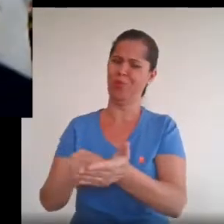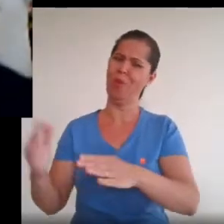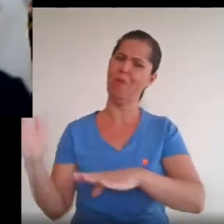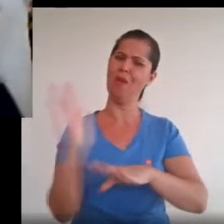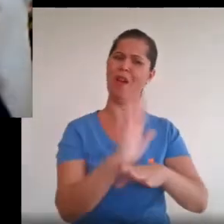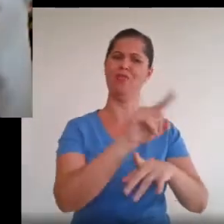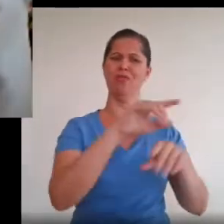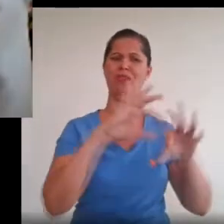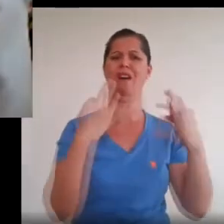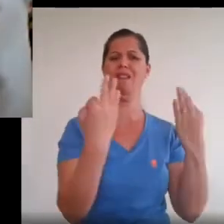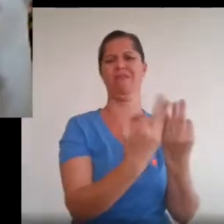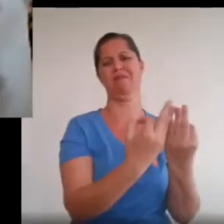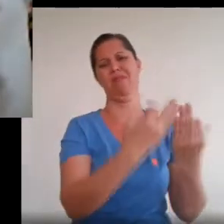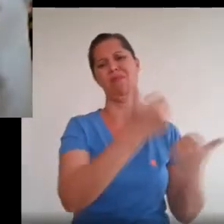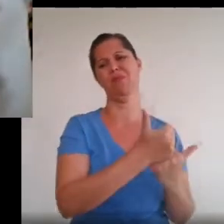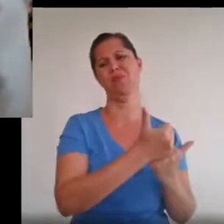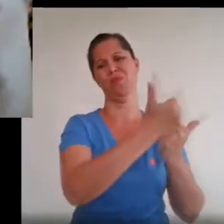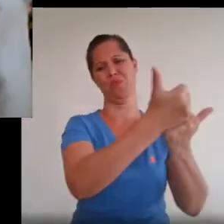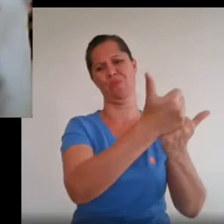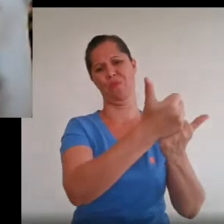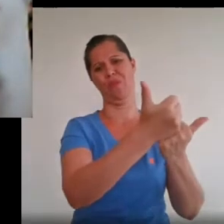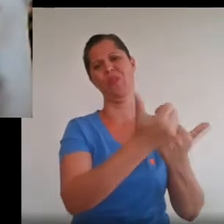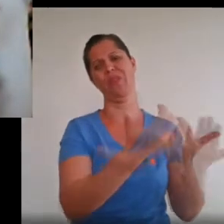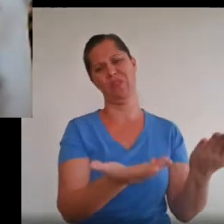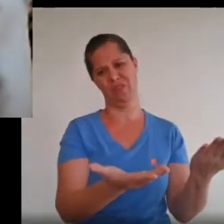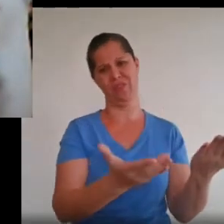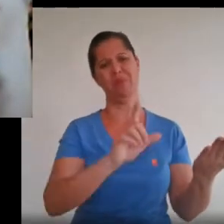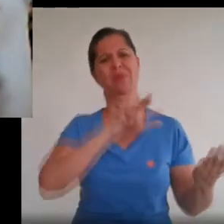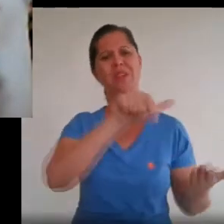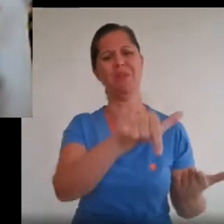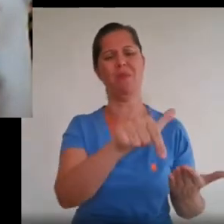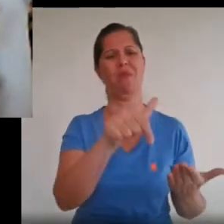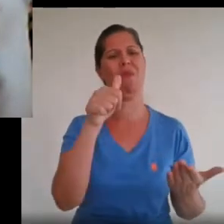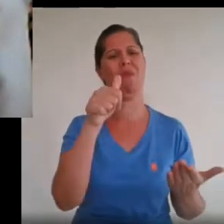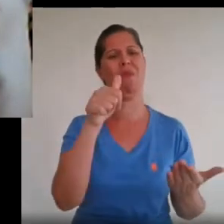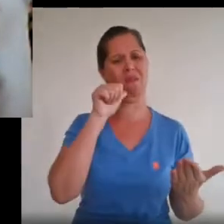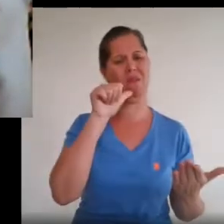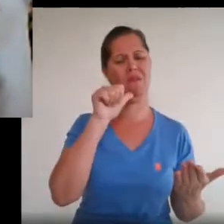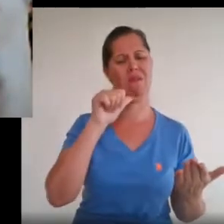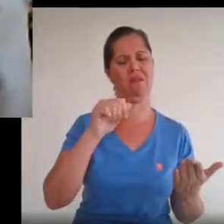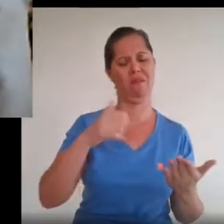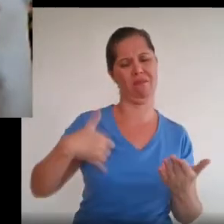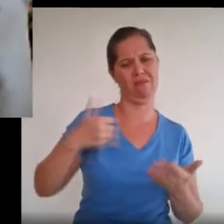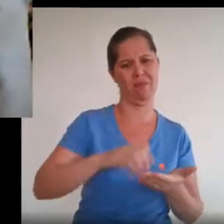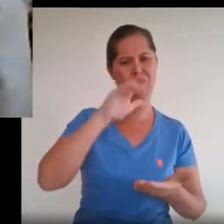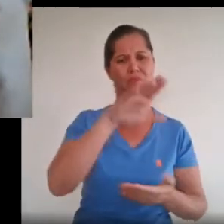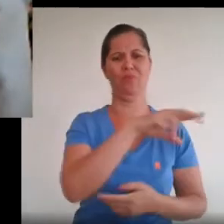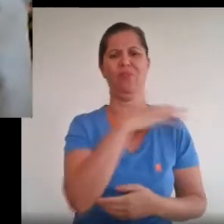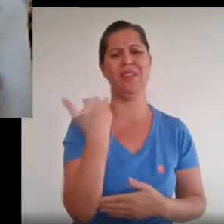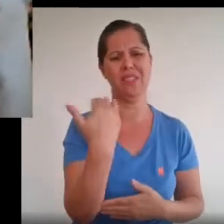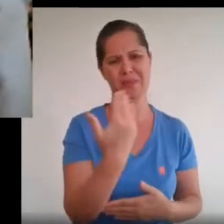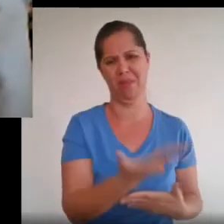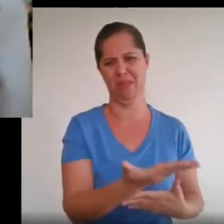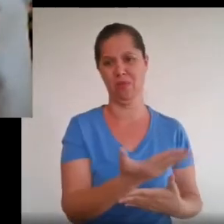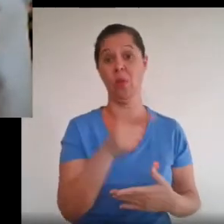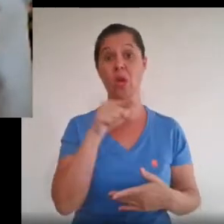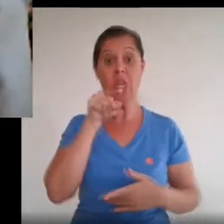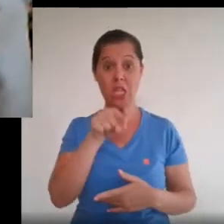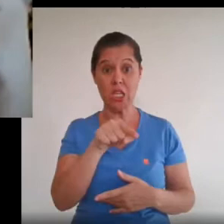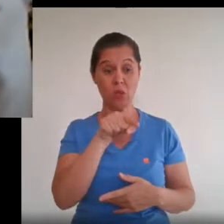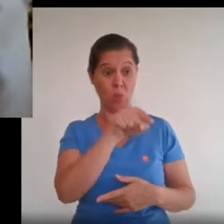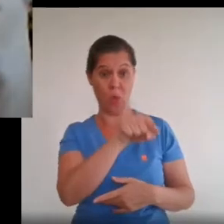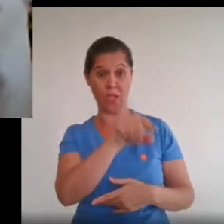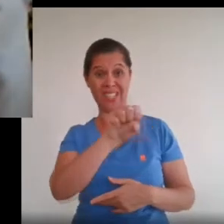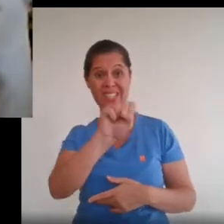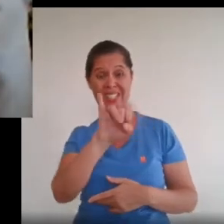família tivesse o suporte necessário para o enfrentamento da situação. Isso impactou demais, né, os